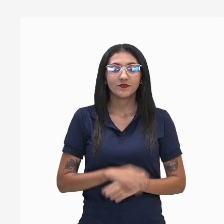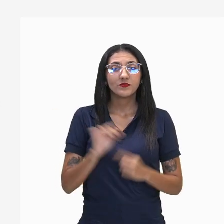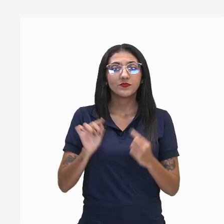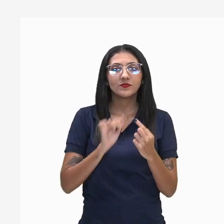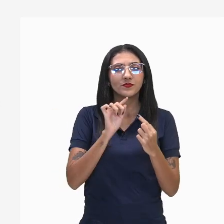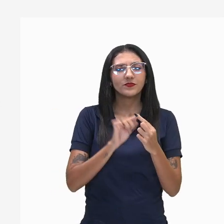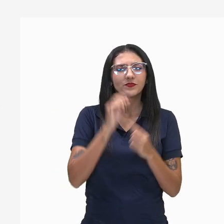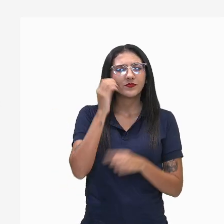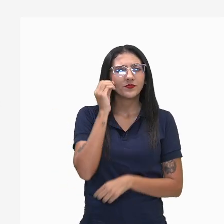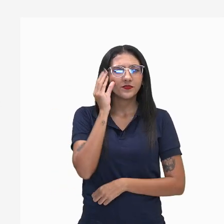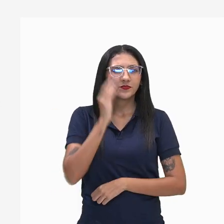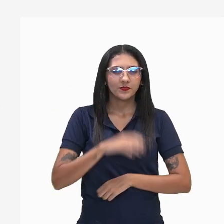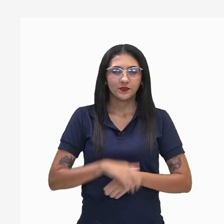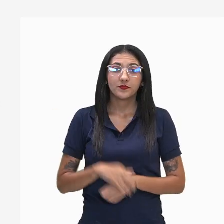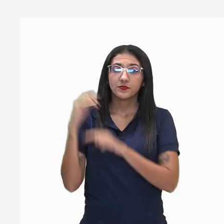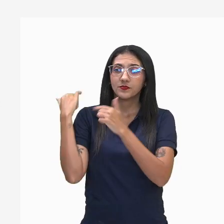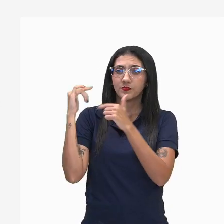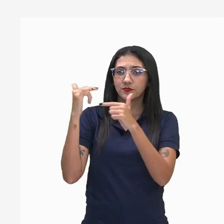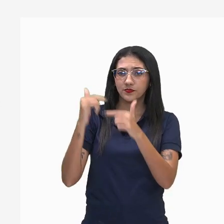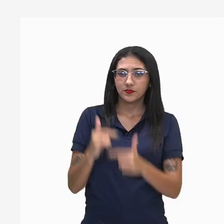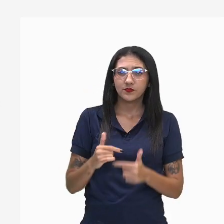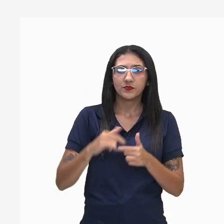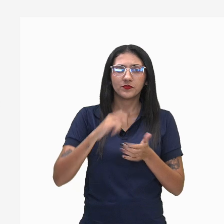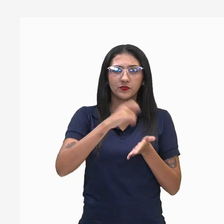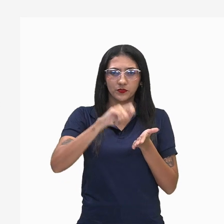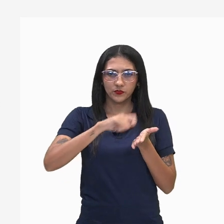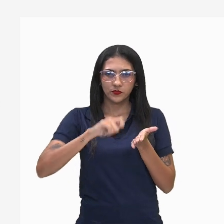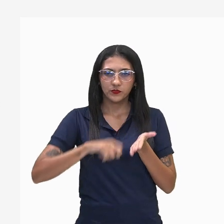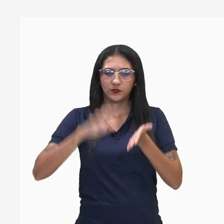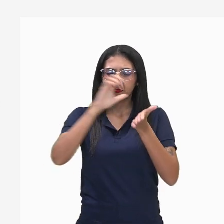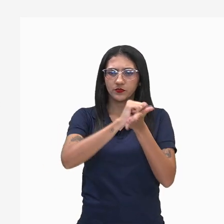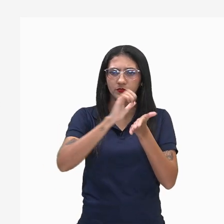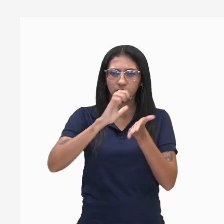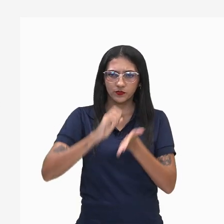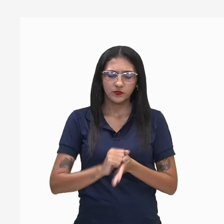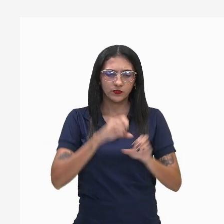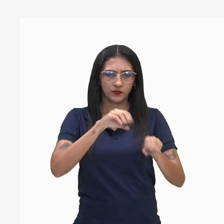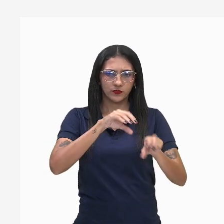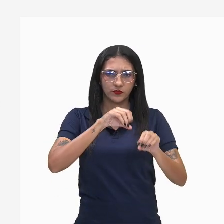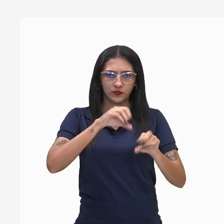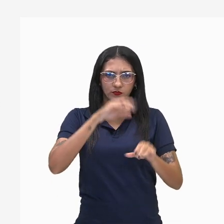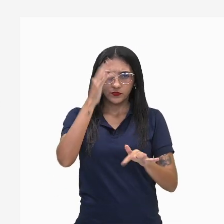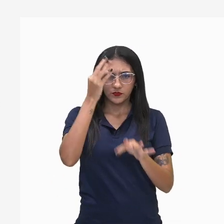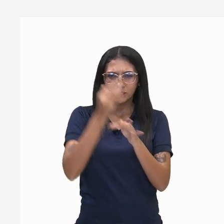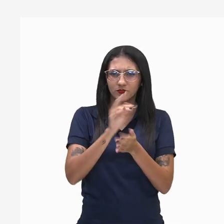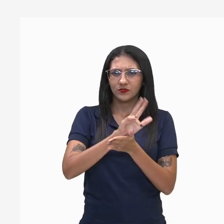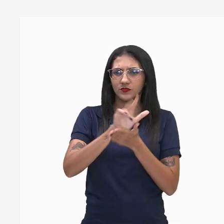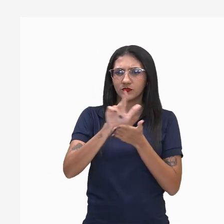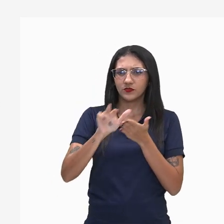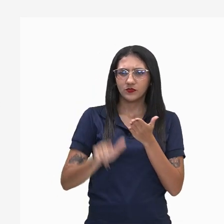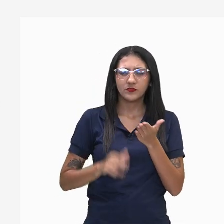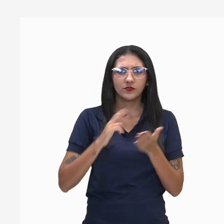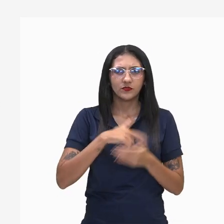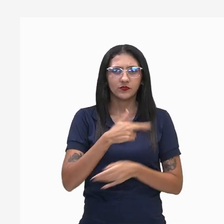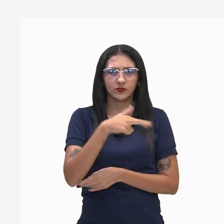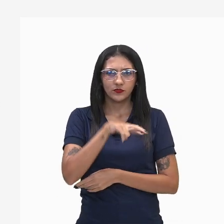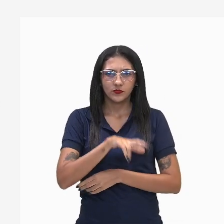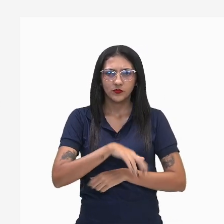estudo: tradição escrita, registro dos ensinamentos sagrados das diferentes matrizes